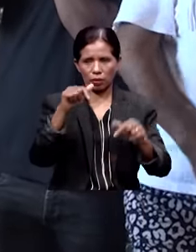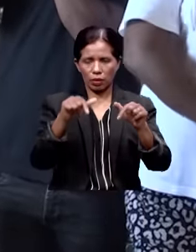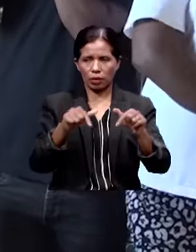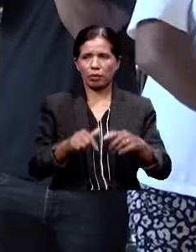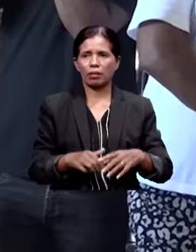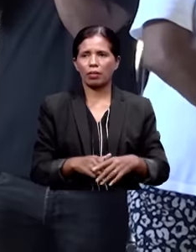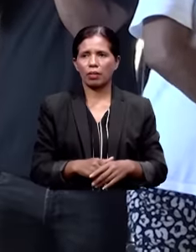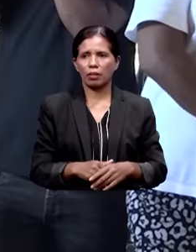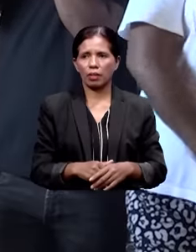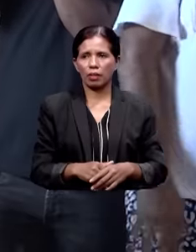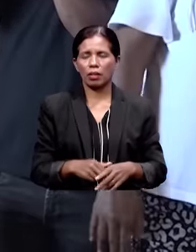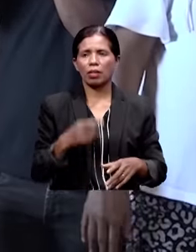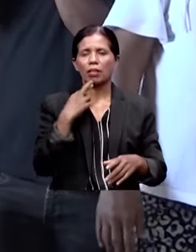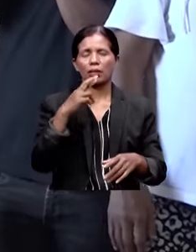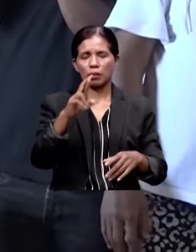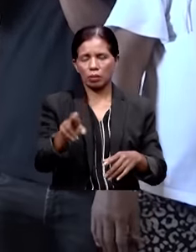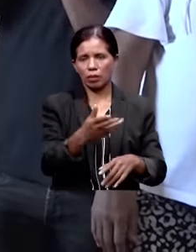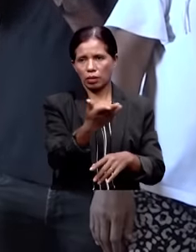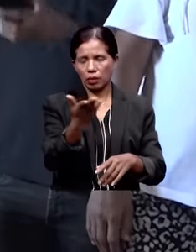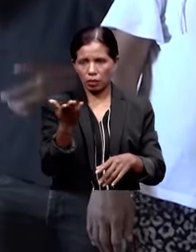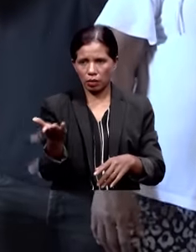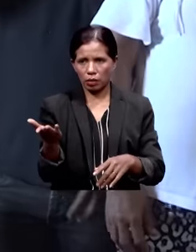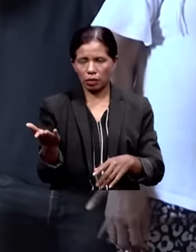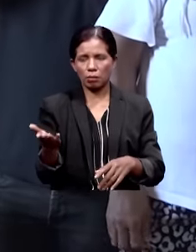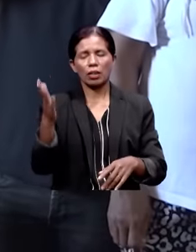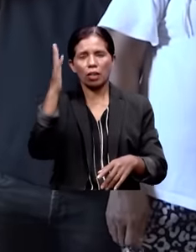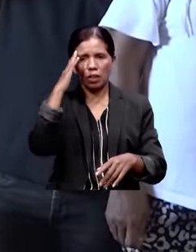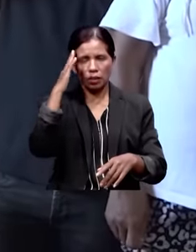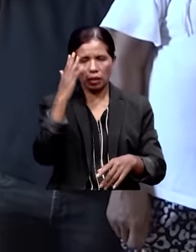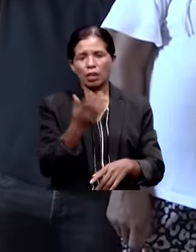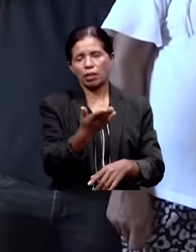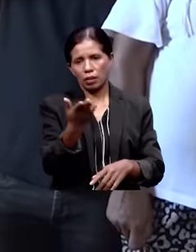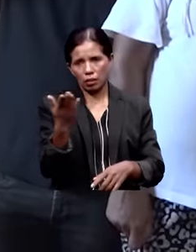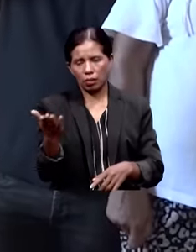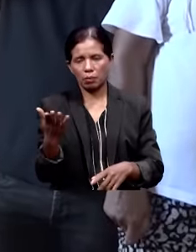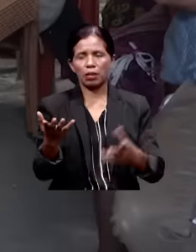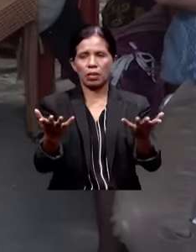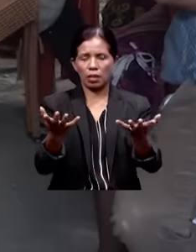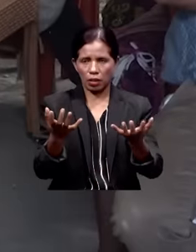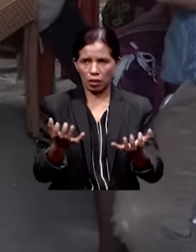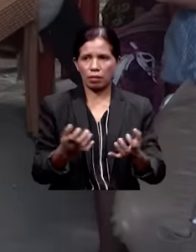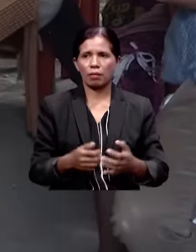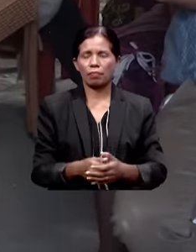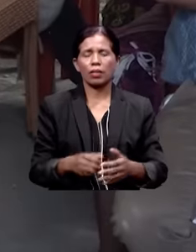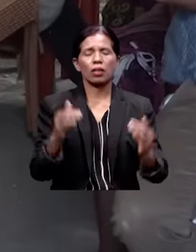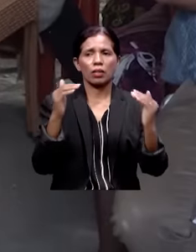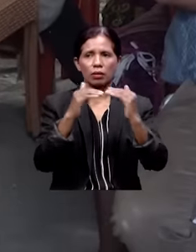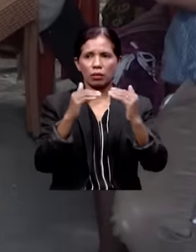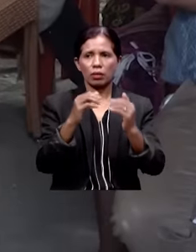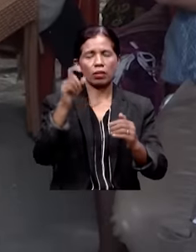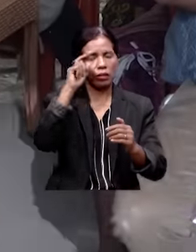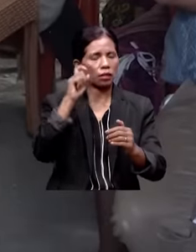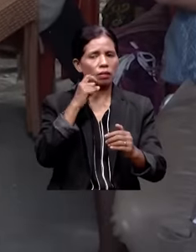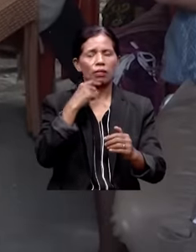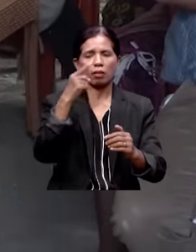apa si ulo. Responde ba, imi ni hatene, imi niya hakabat mo. Ia diálogo ne, sanana clarifica